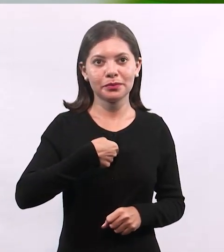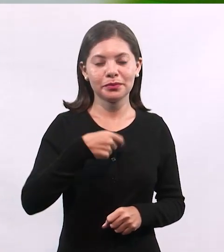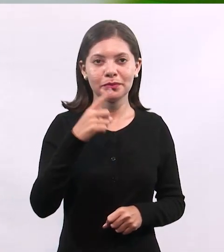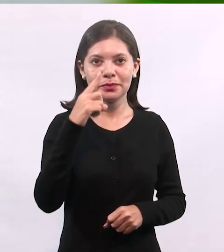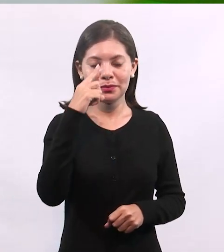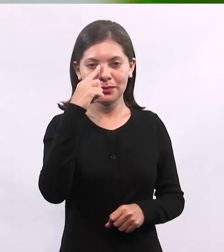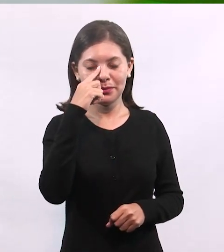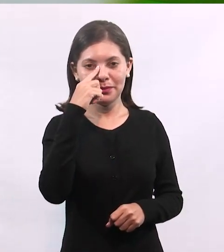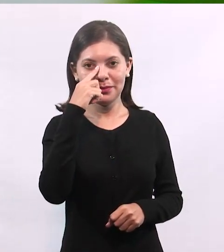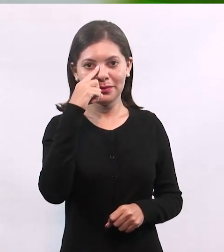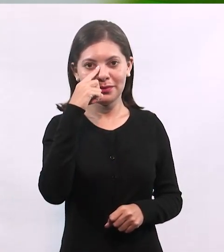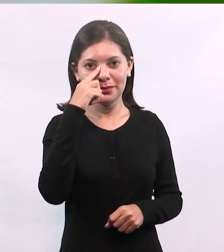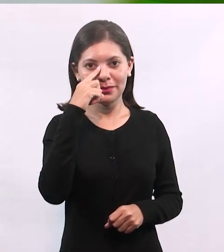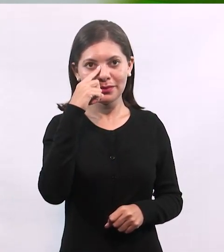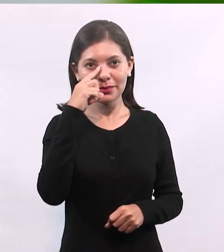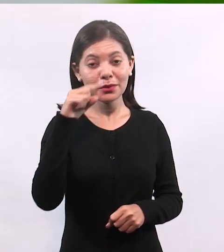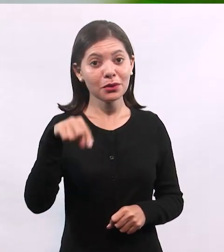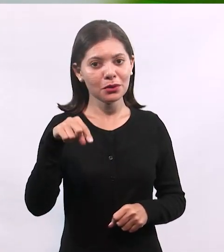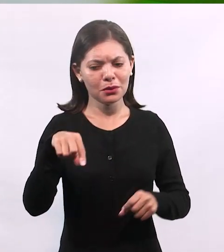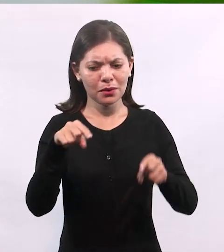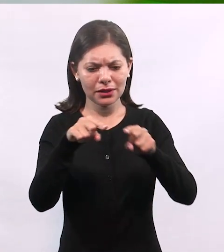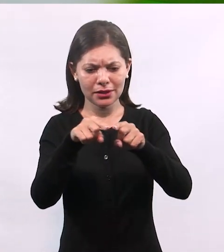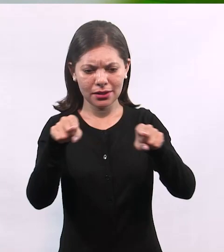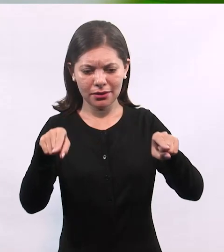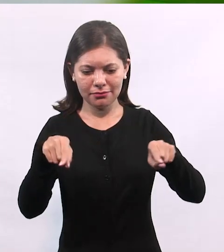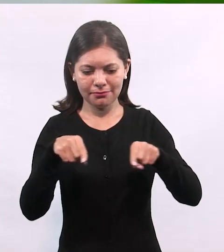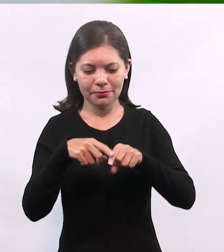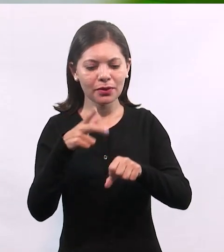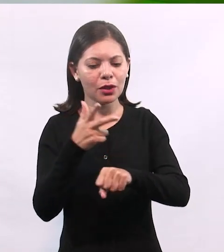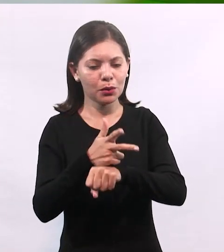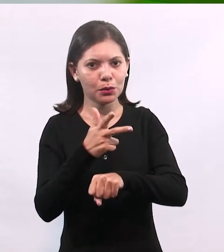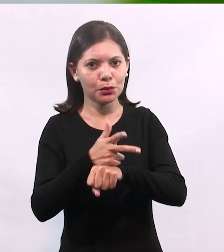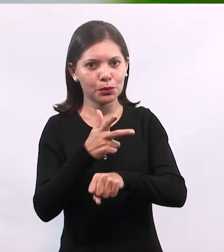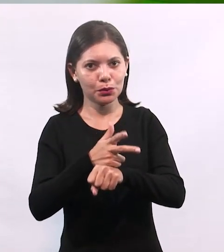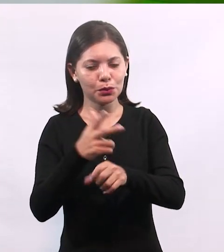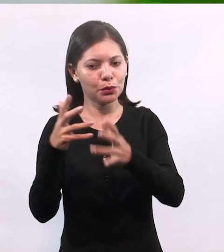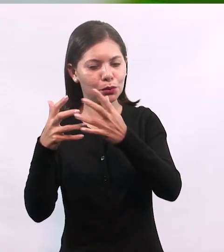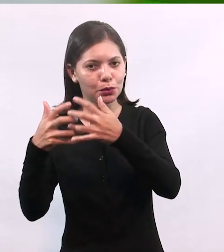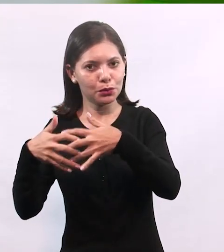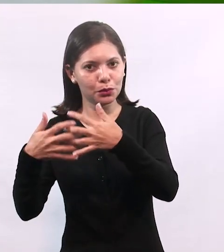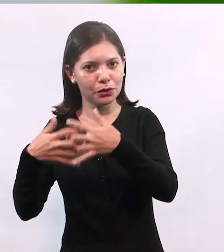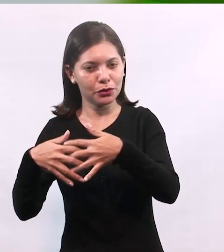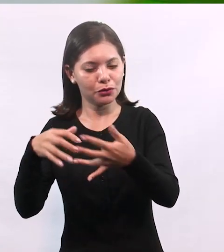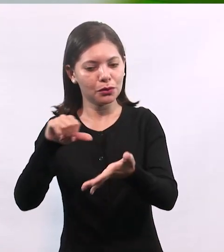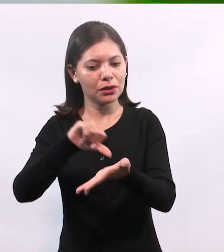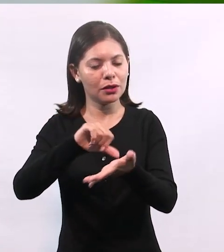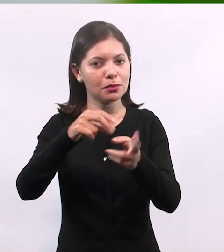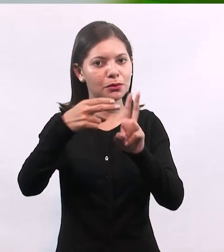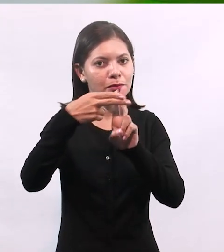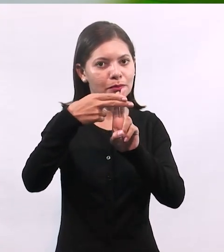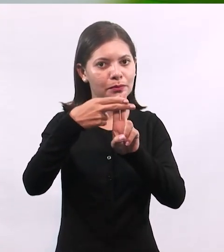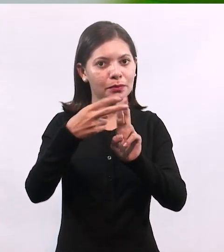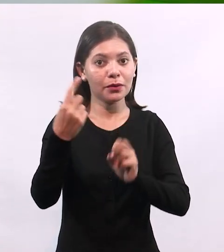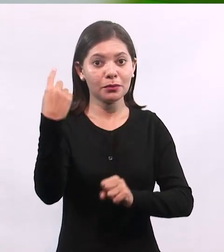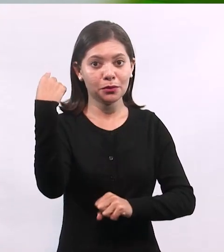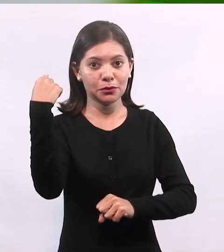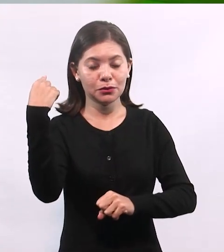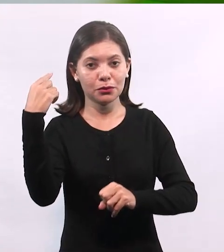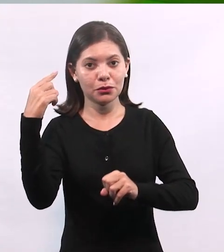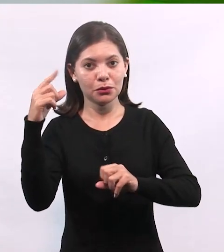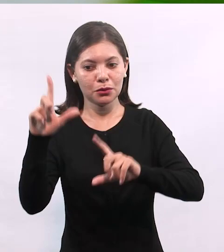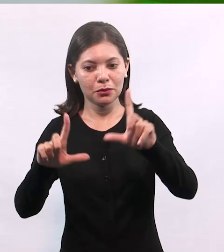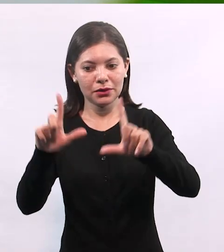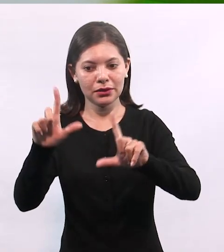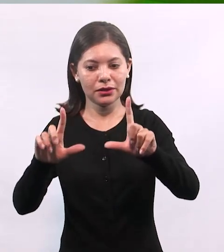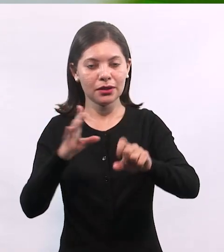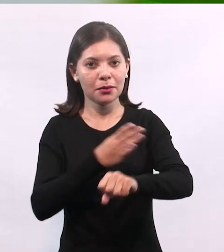surda Rafael Estou dentro do estúdio do ifro campus Porto Velho Zona Norte ao meu fundo uma tela branca uma